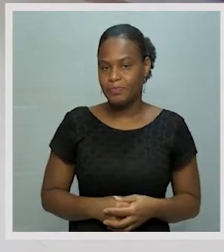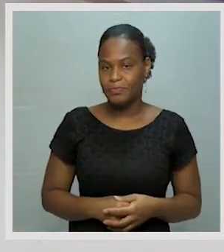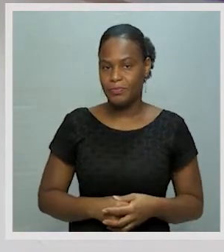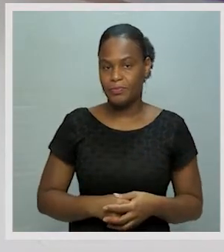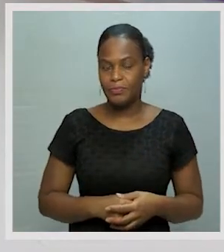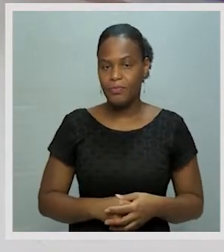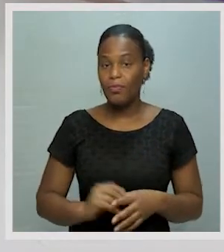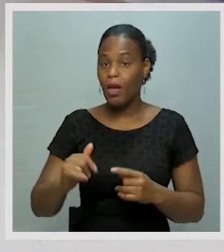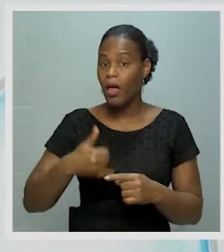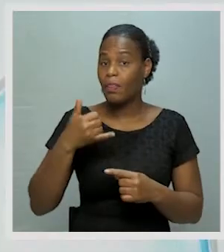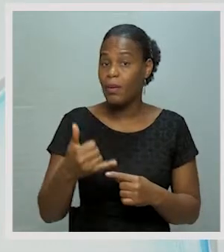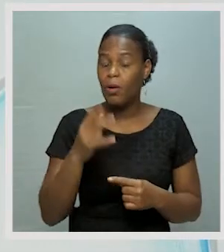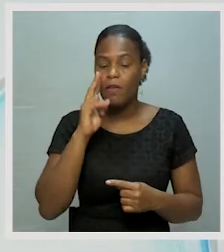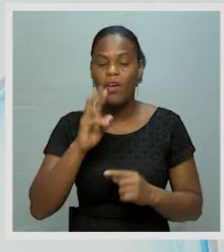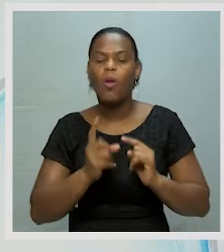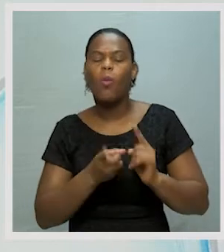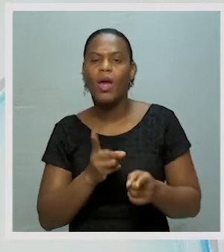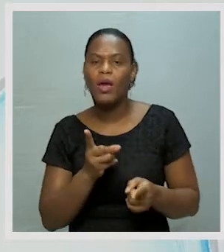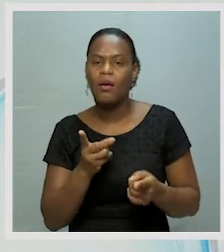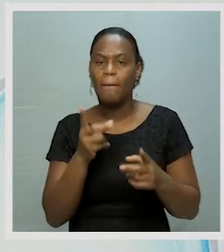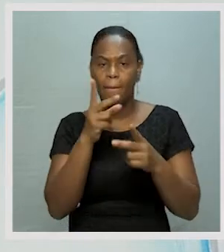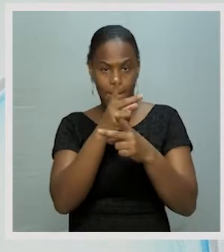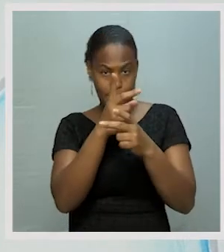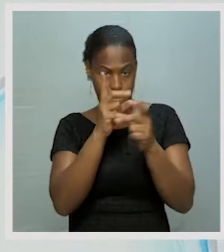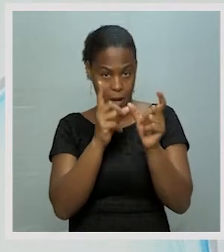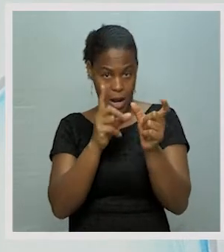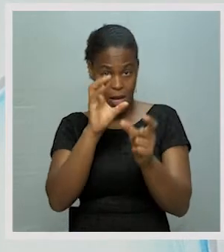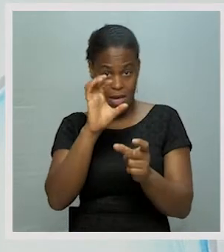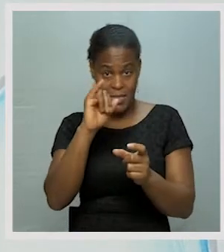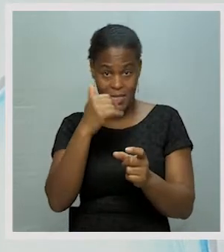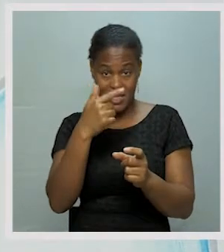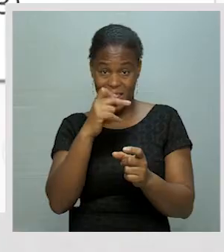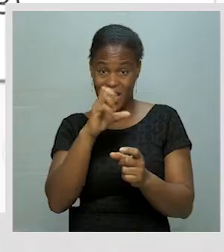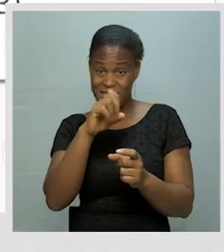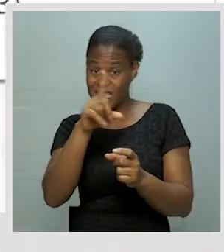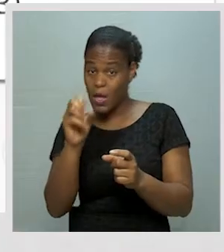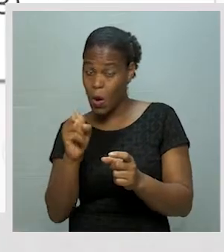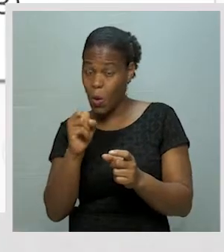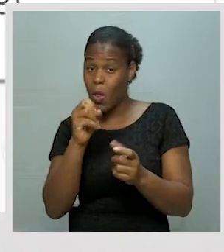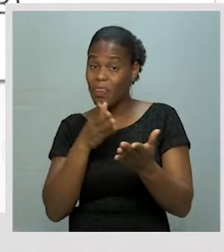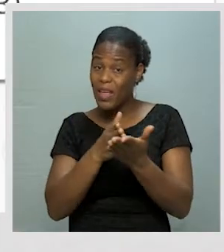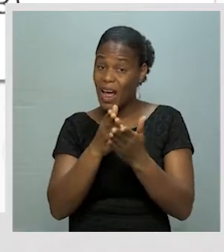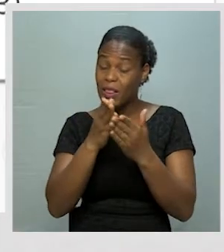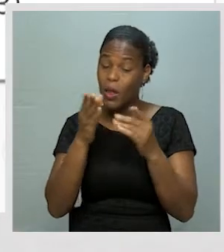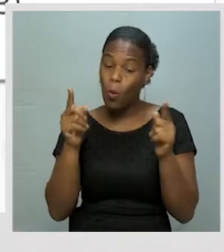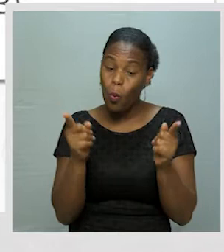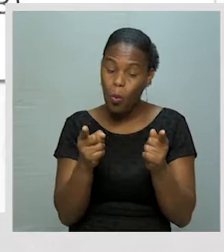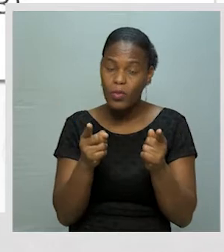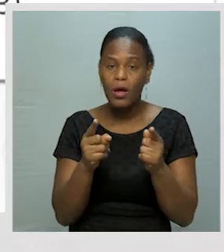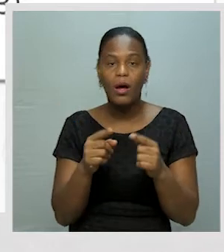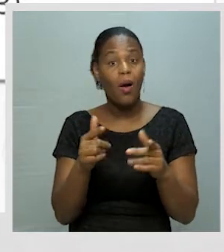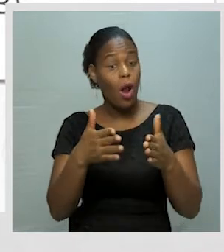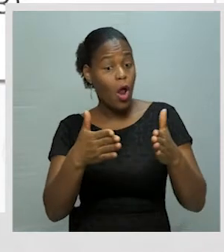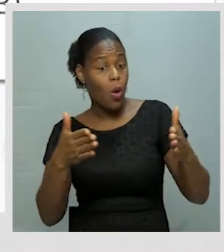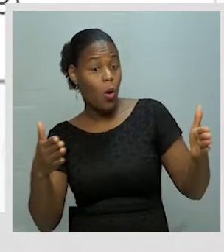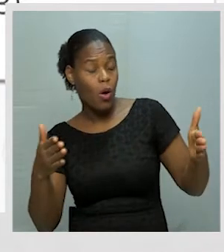Depois de ver a citação direta, curta, agora longa. É a citação a partir de 4 linhas,